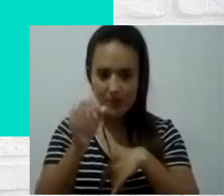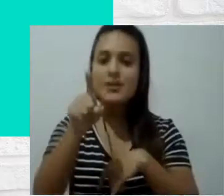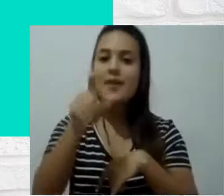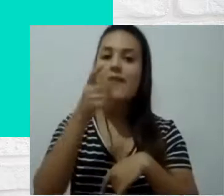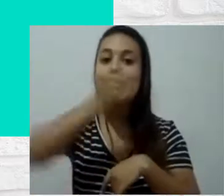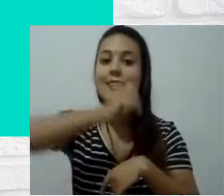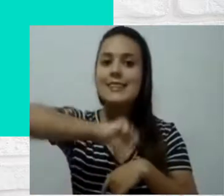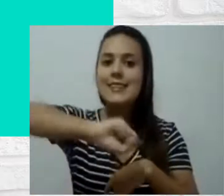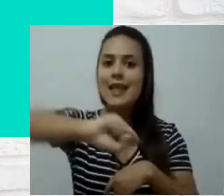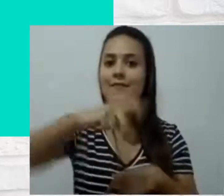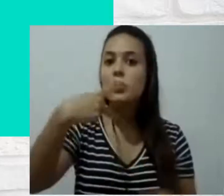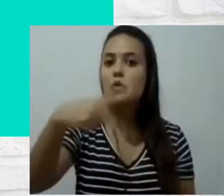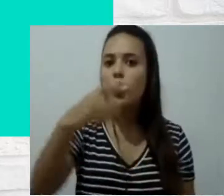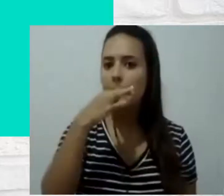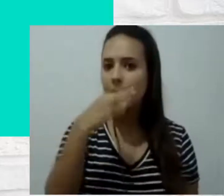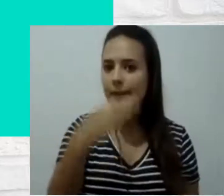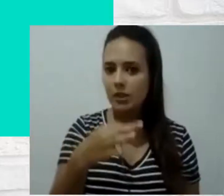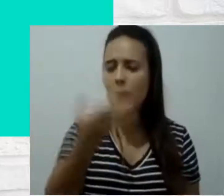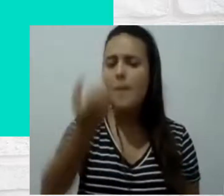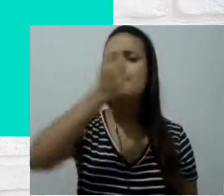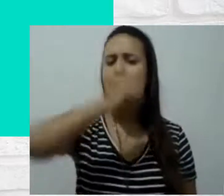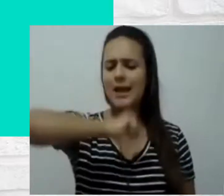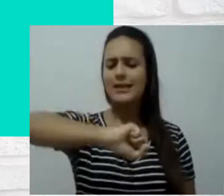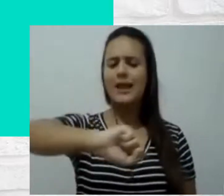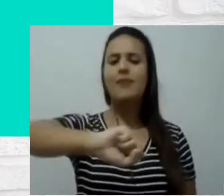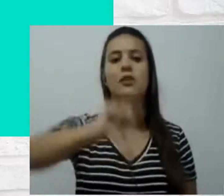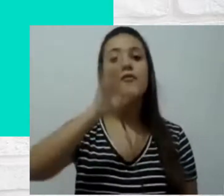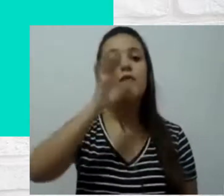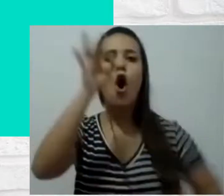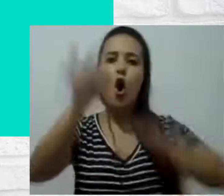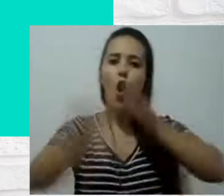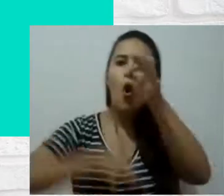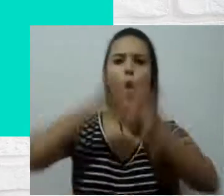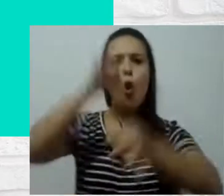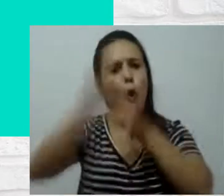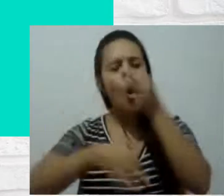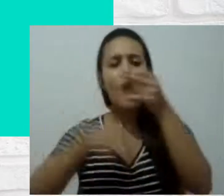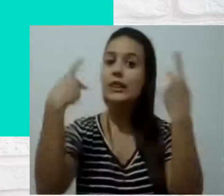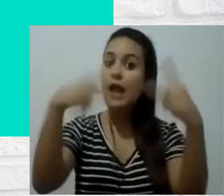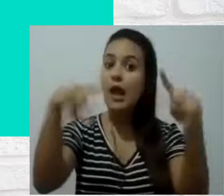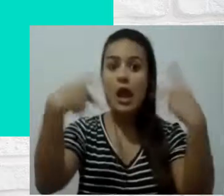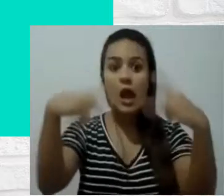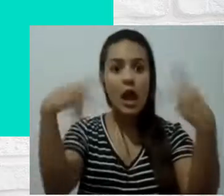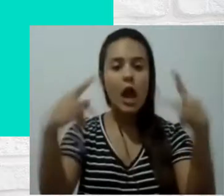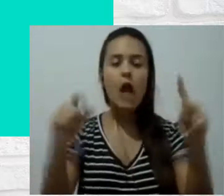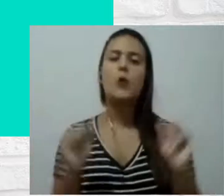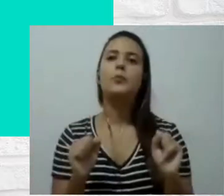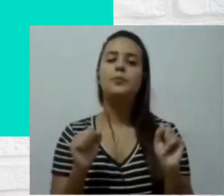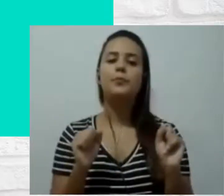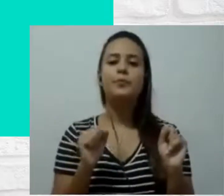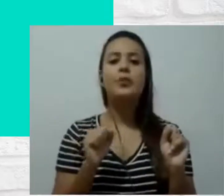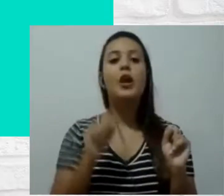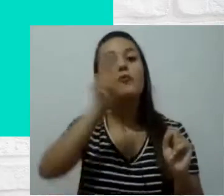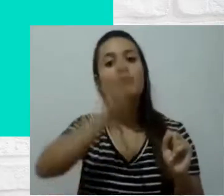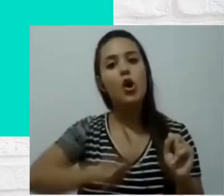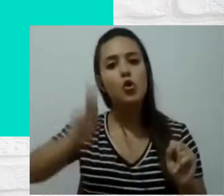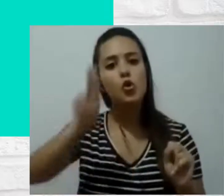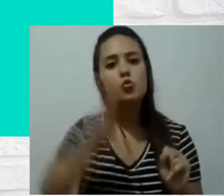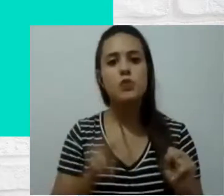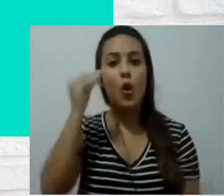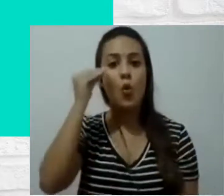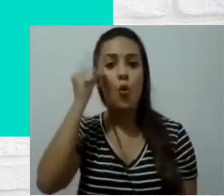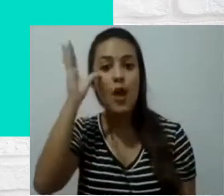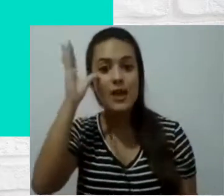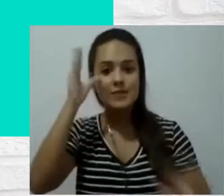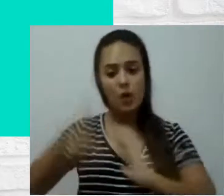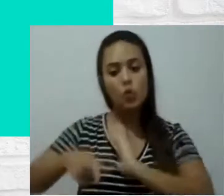o segundo ponto, que você vai defender o seu ponto de vista. Para você defender o seu ponto de vista, você vai usar argumentos, os